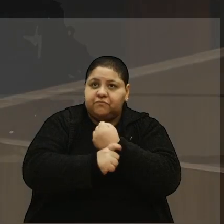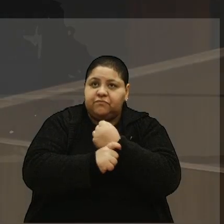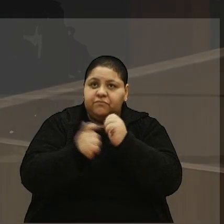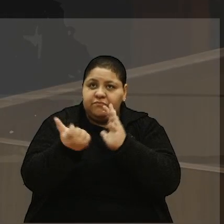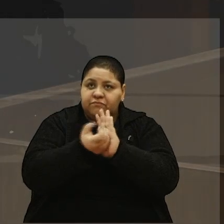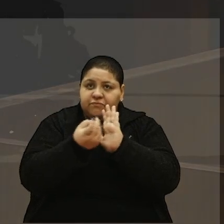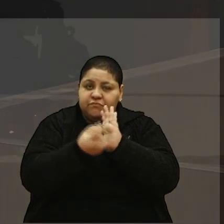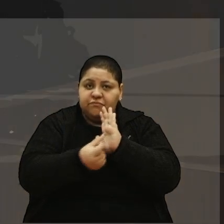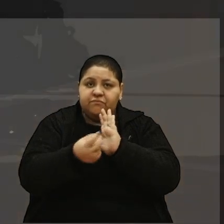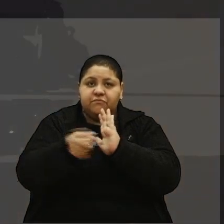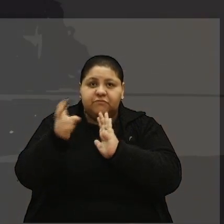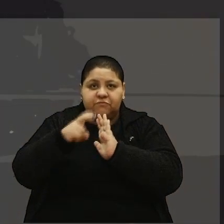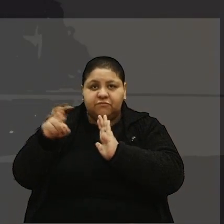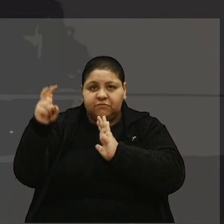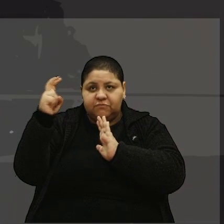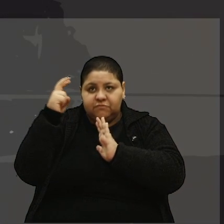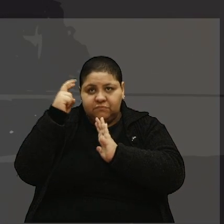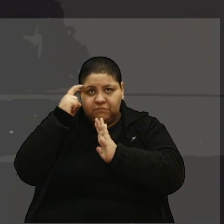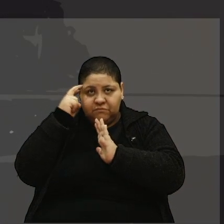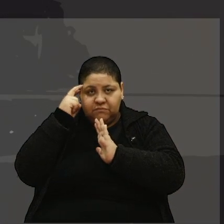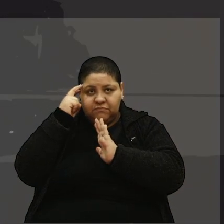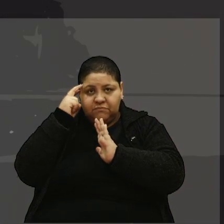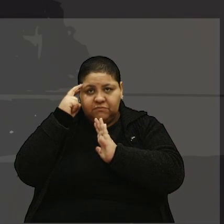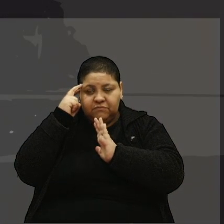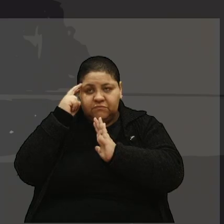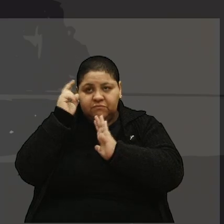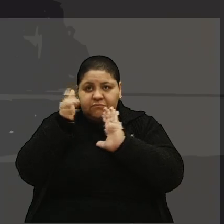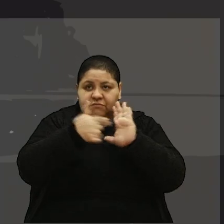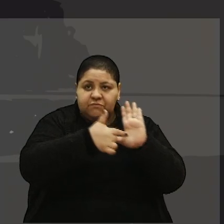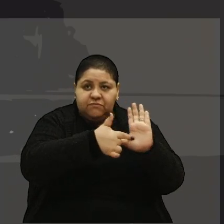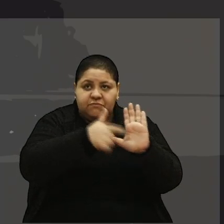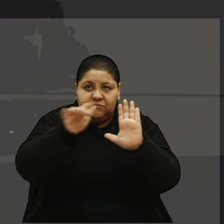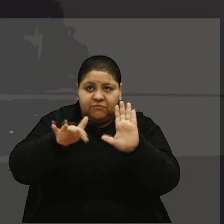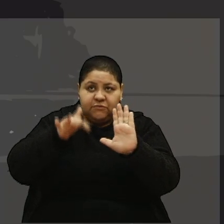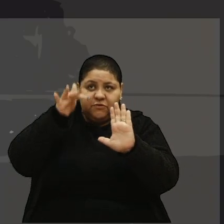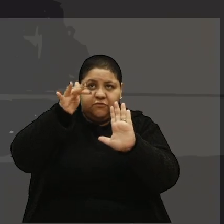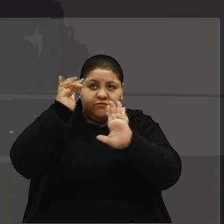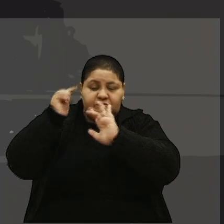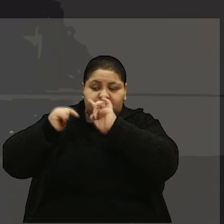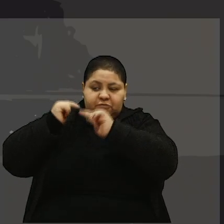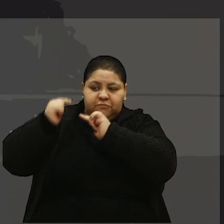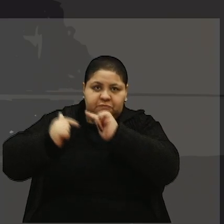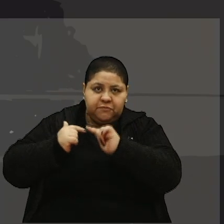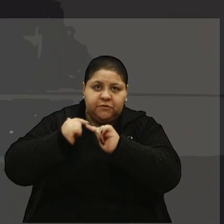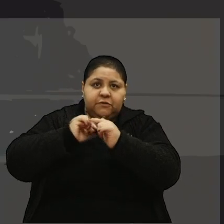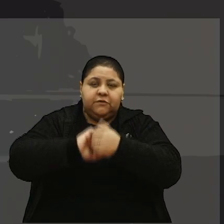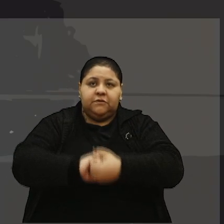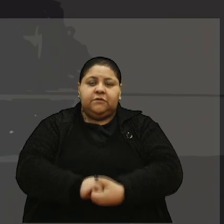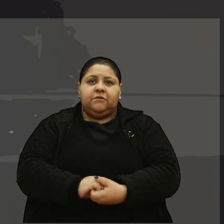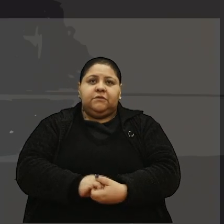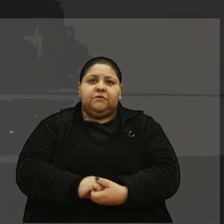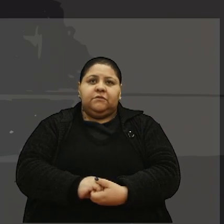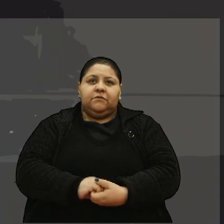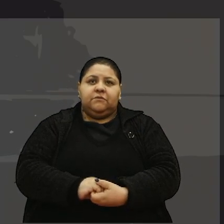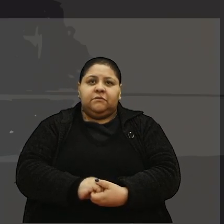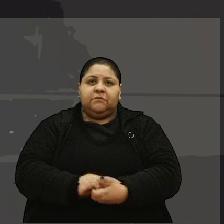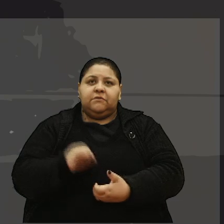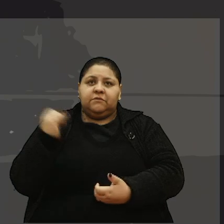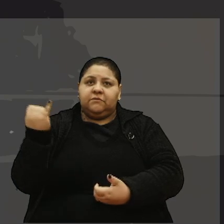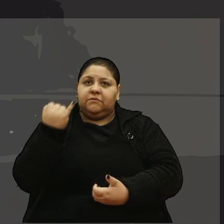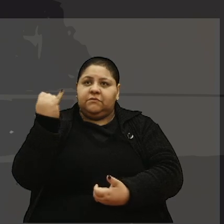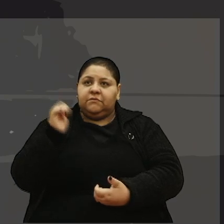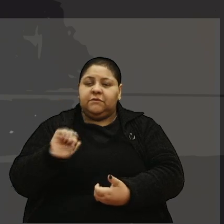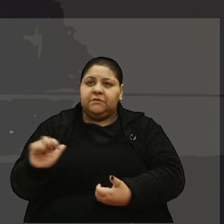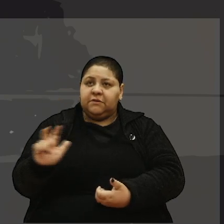legado cultural seja transmitido às futuras gerações. A importância de